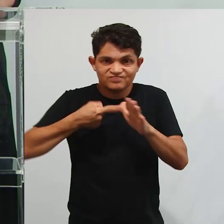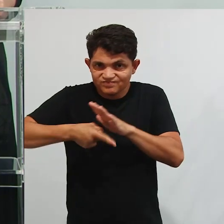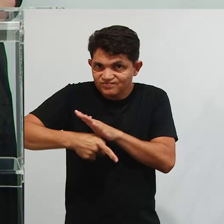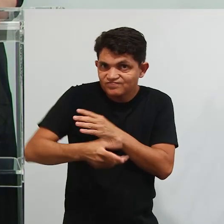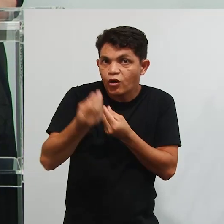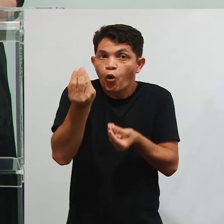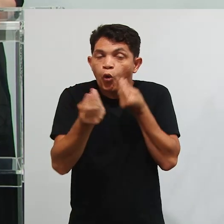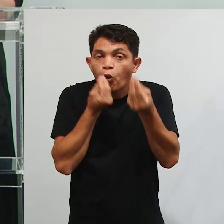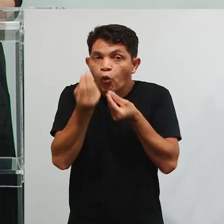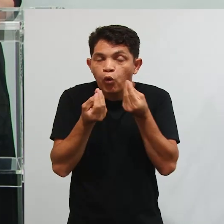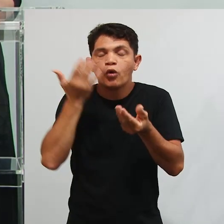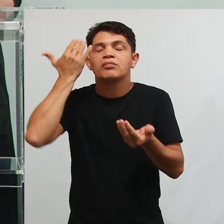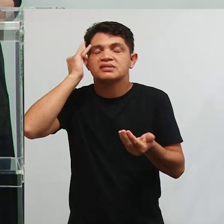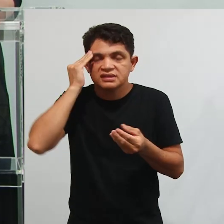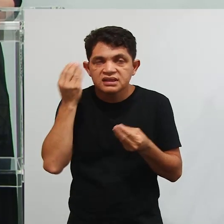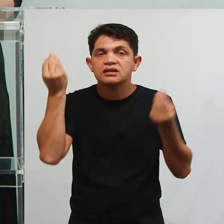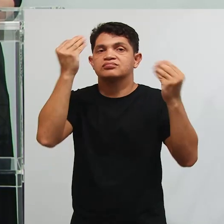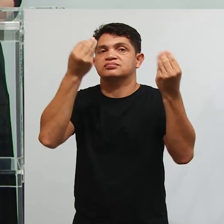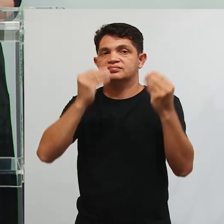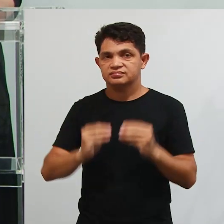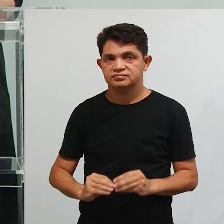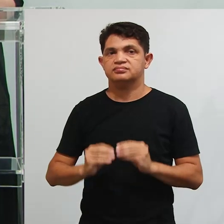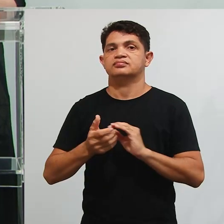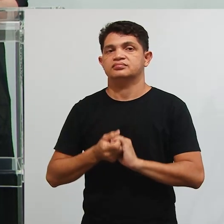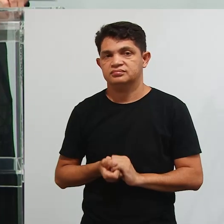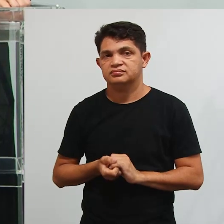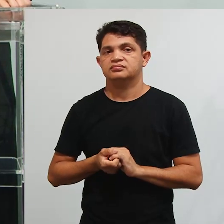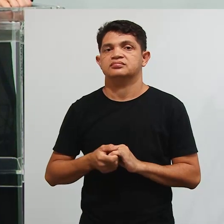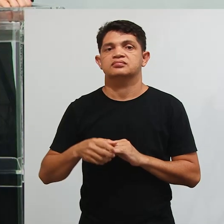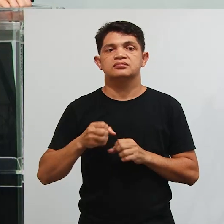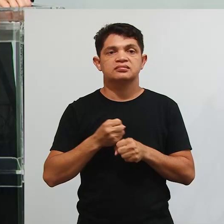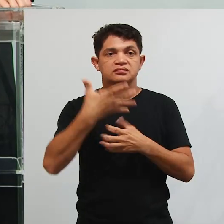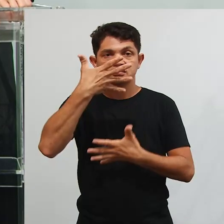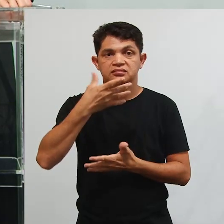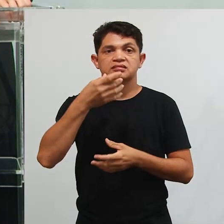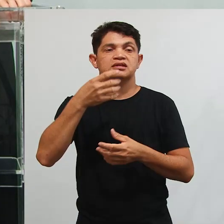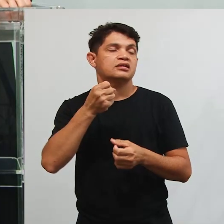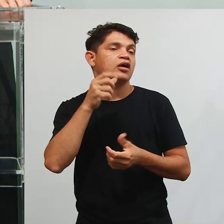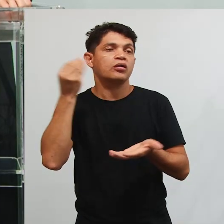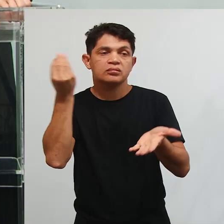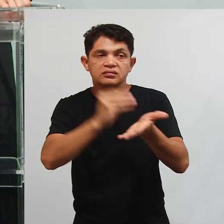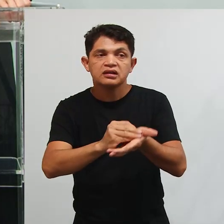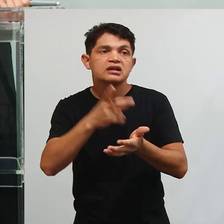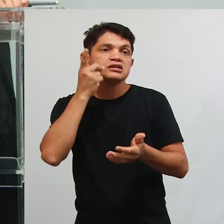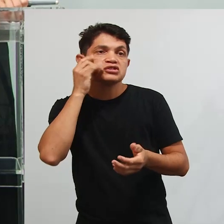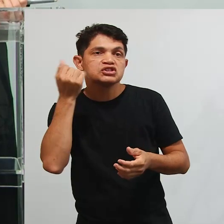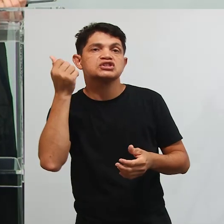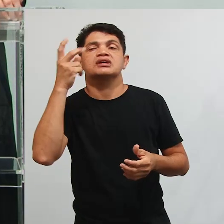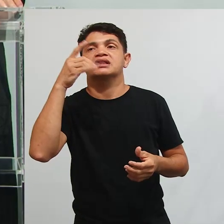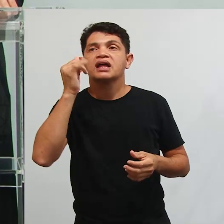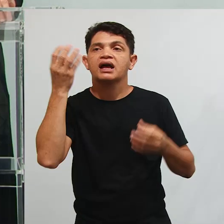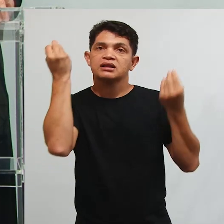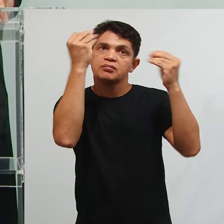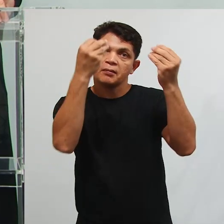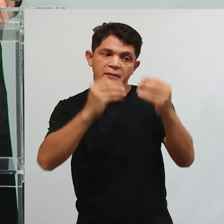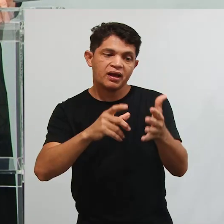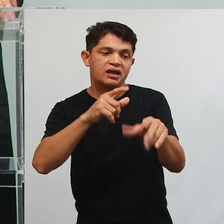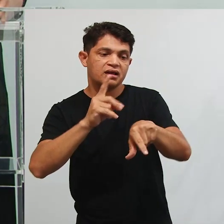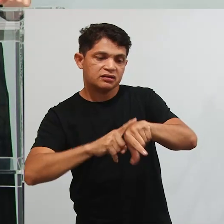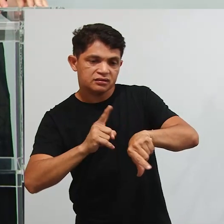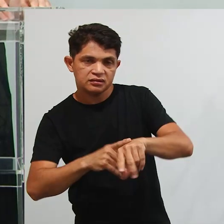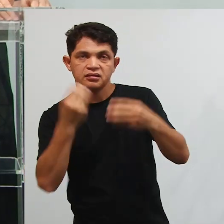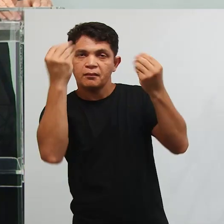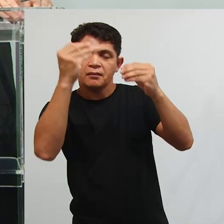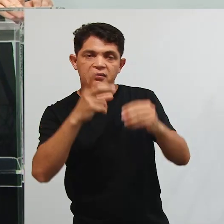profundidade para tentar entender alguns aspectos relacionados àquilo que eu obtive na pesquisa quantitativa então eu tive